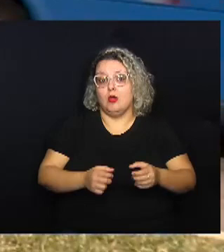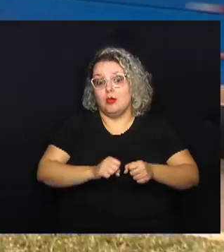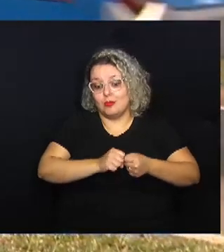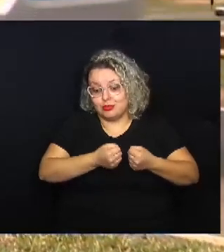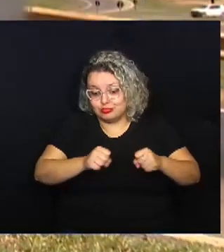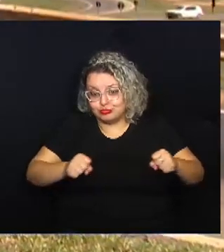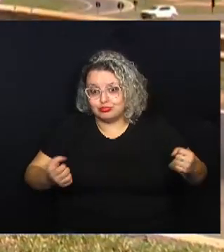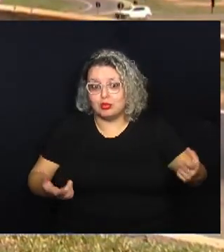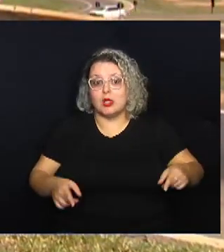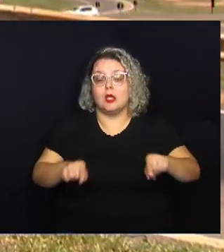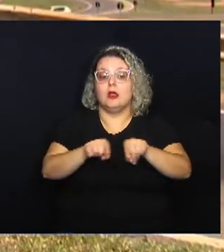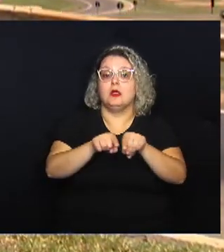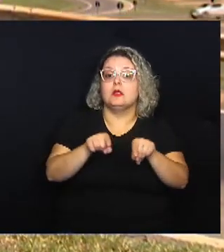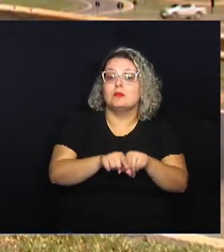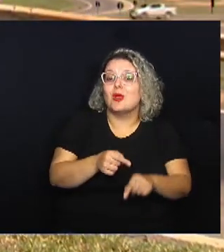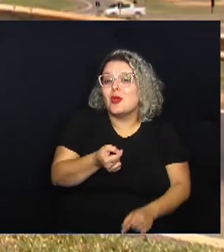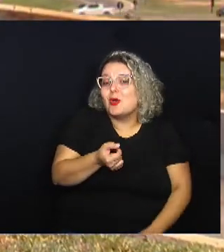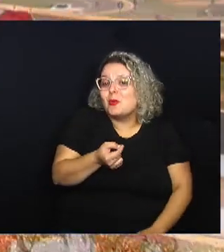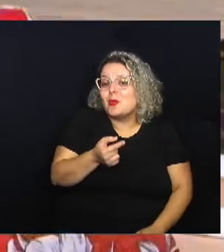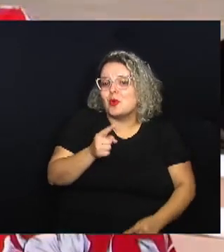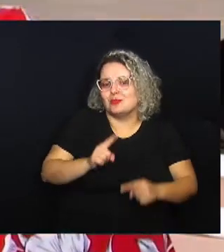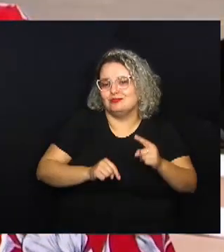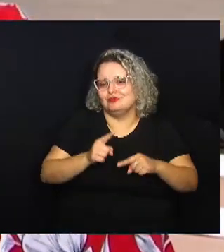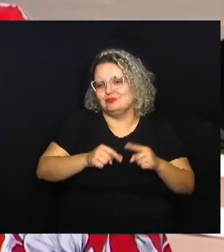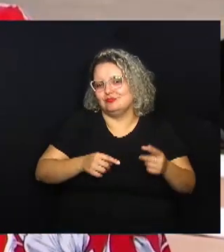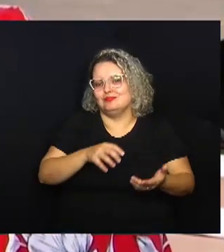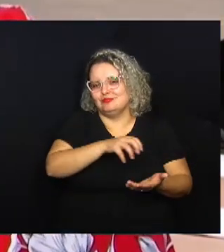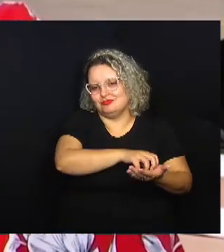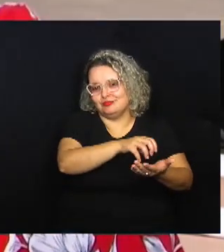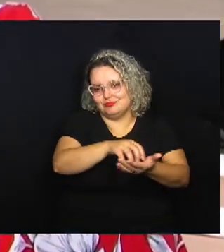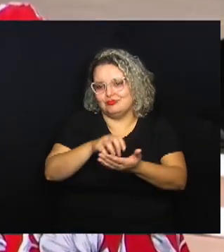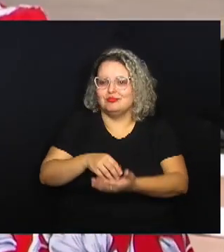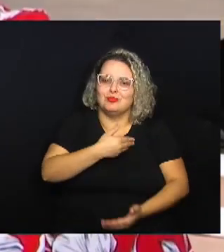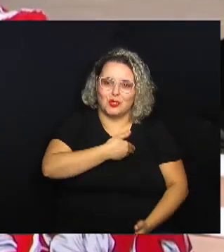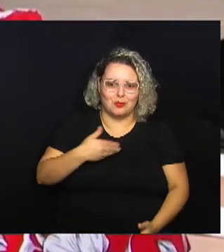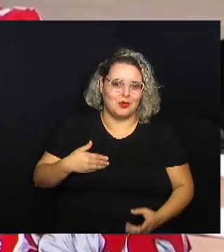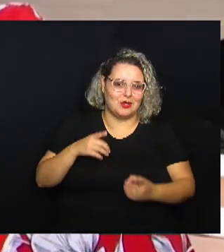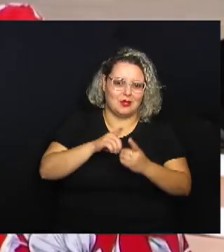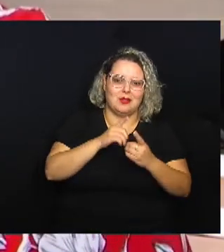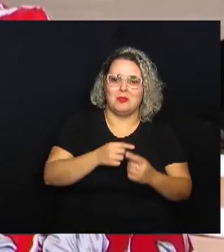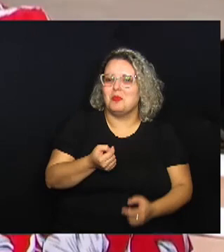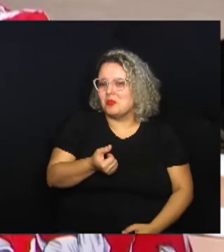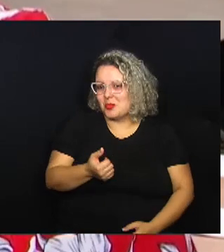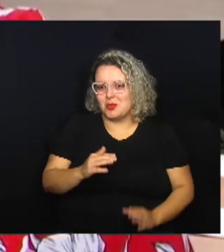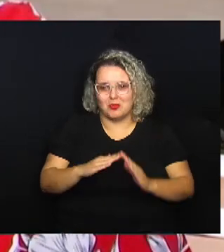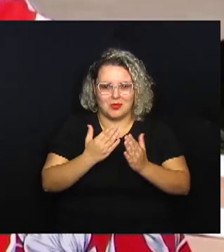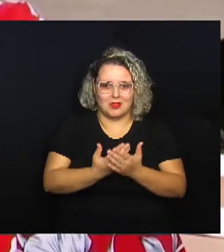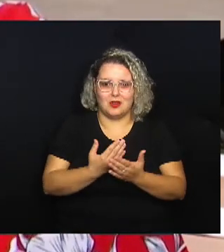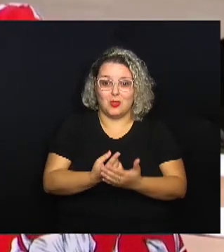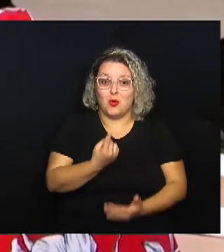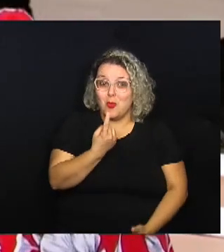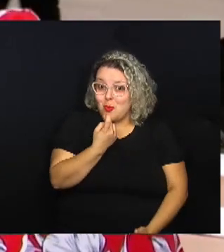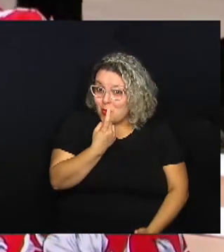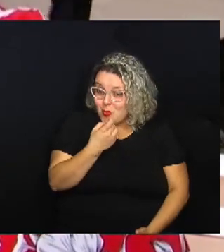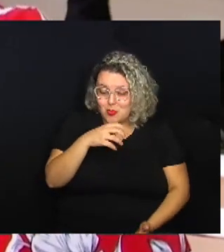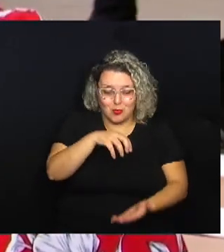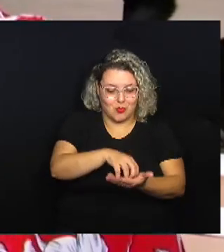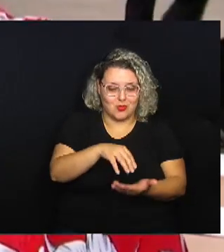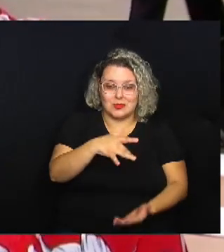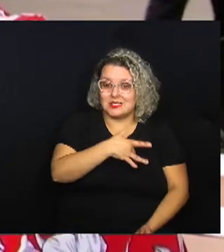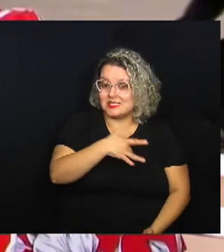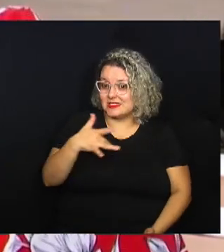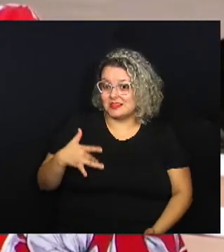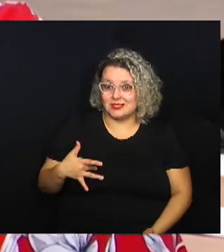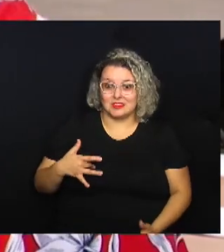e ao mesmo tempo tem pouquíssimos equipamentos públicos para atender aquela população tem pouca escola só tem um senso de saúde para atender